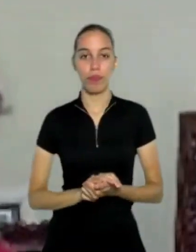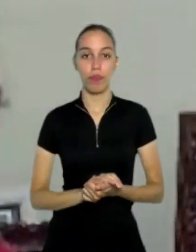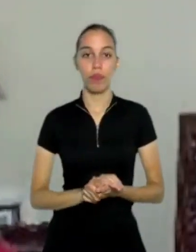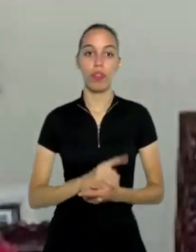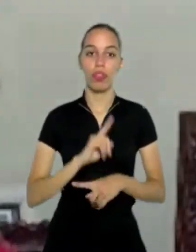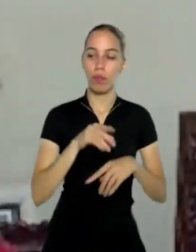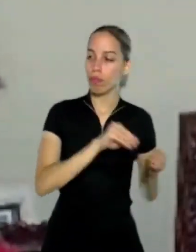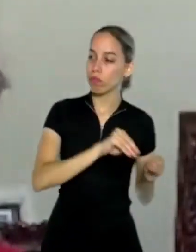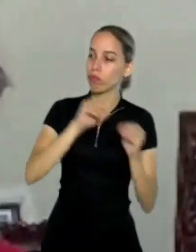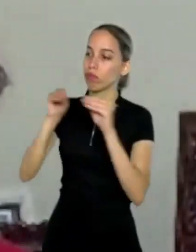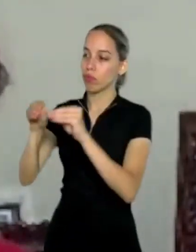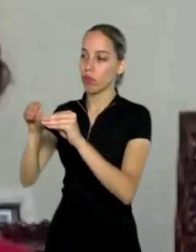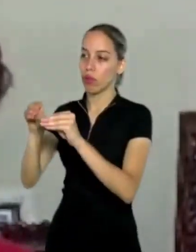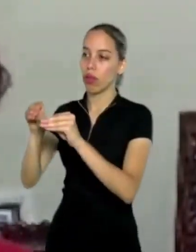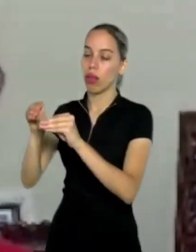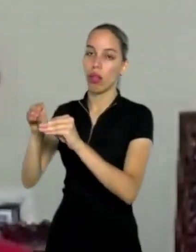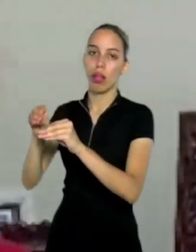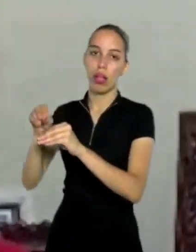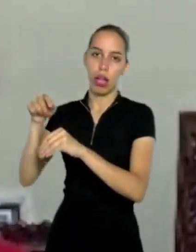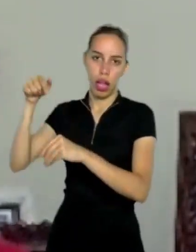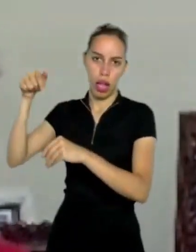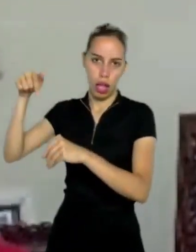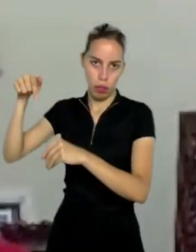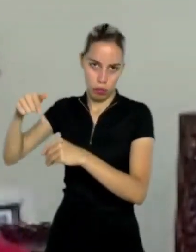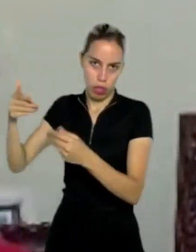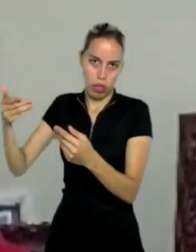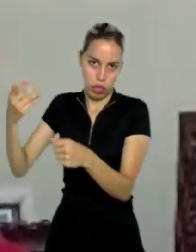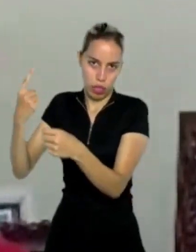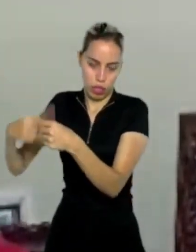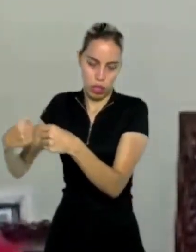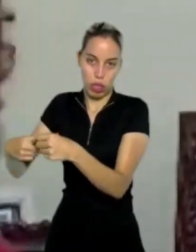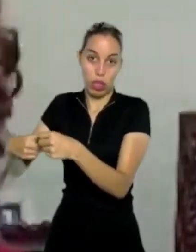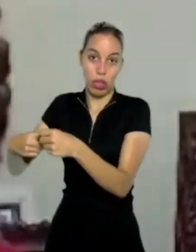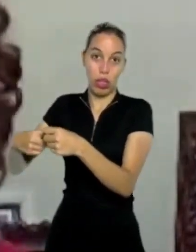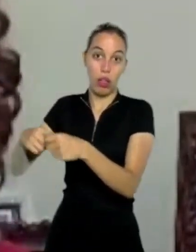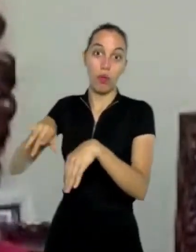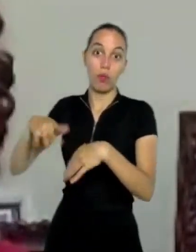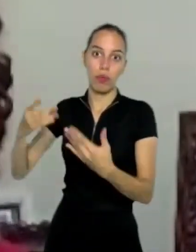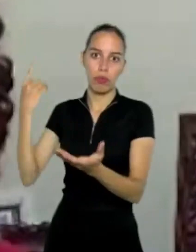em 1990, que aí eu vim para morar aqui.